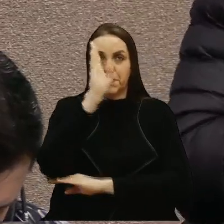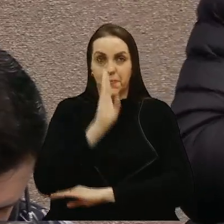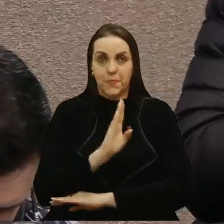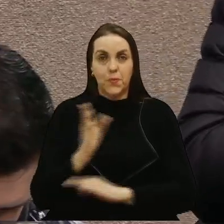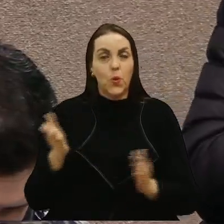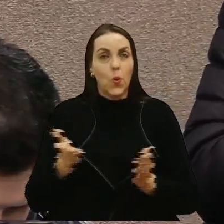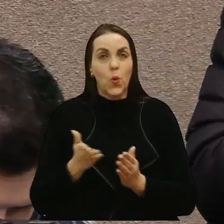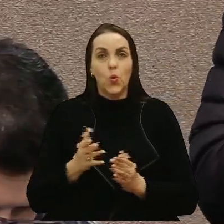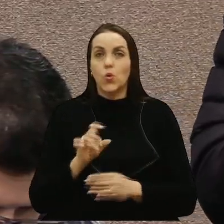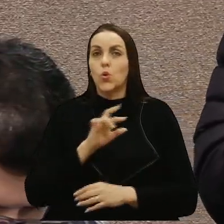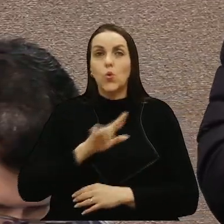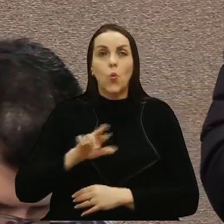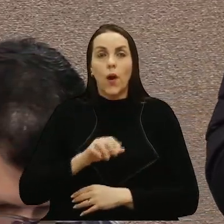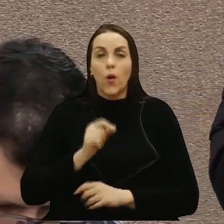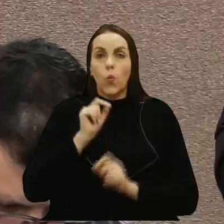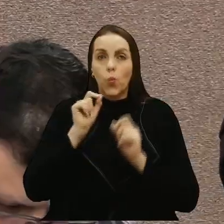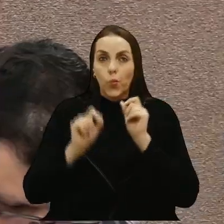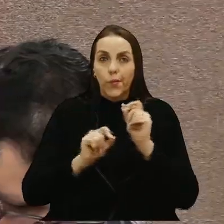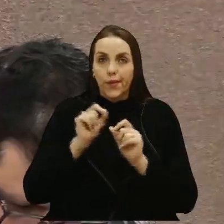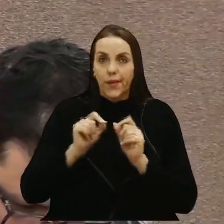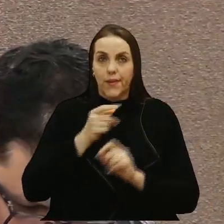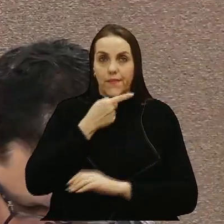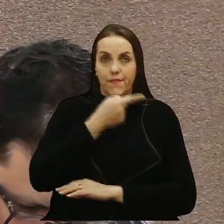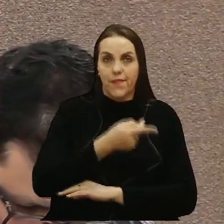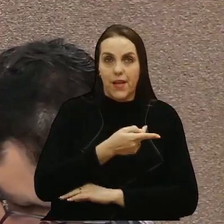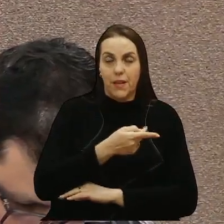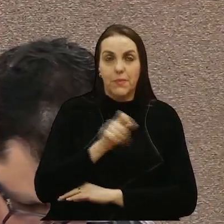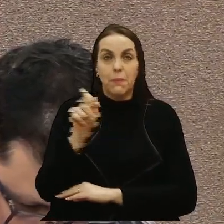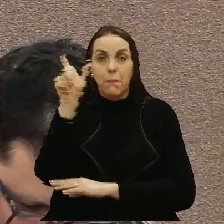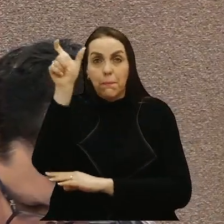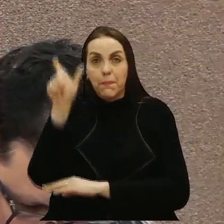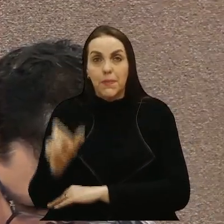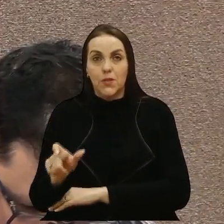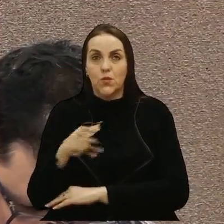o que se fala, mas quem fala.